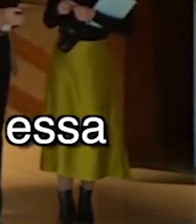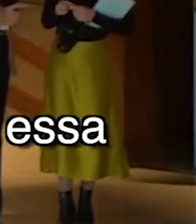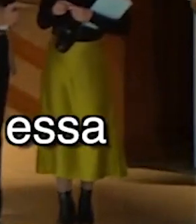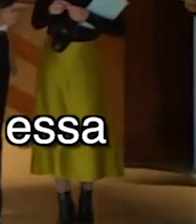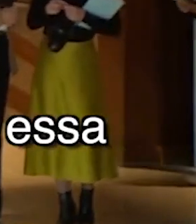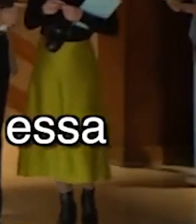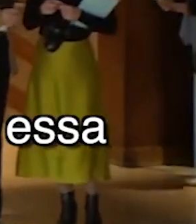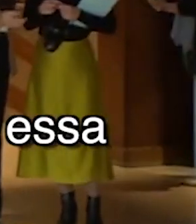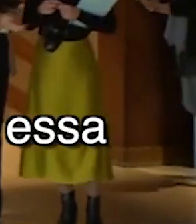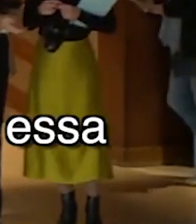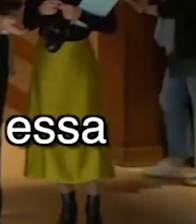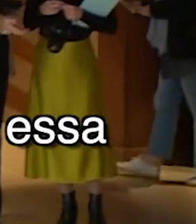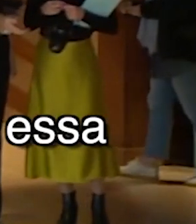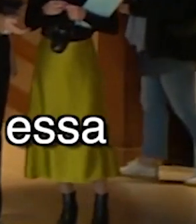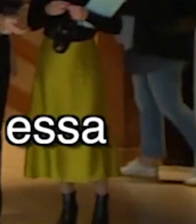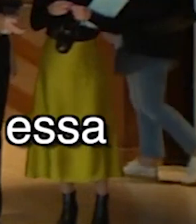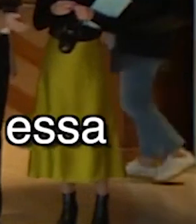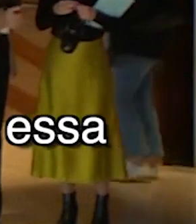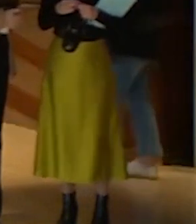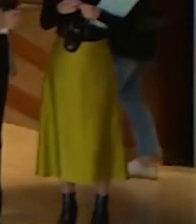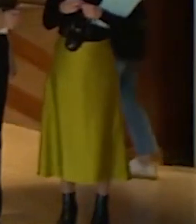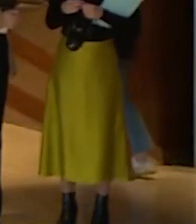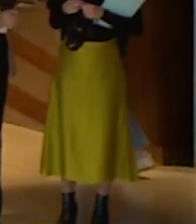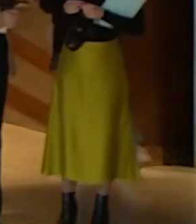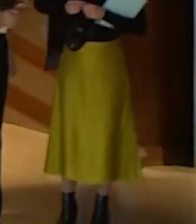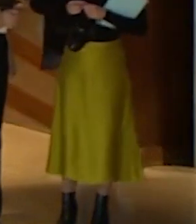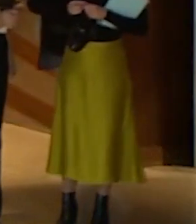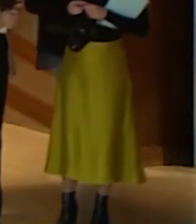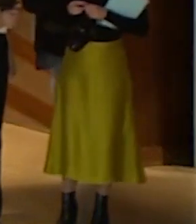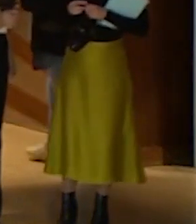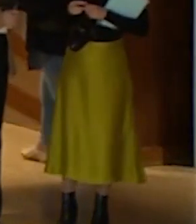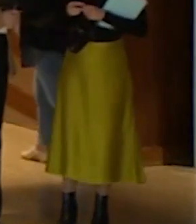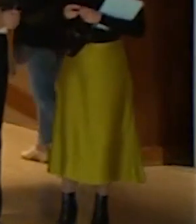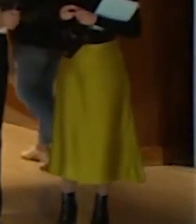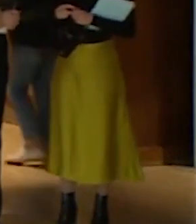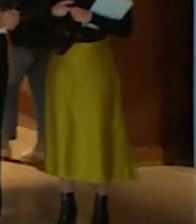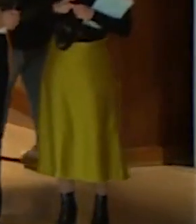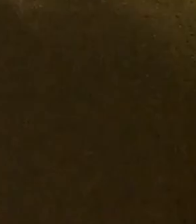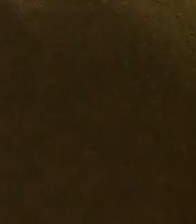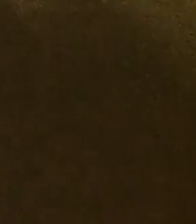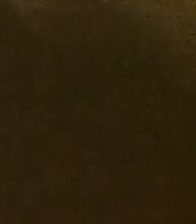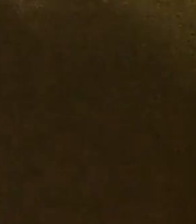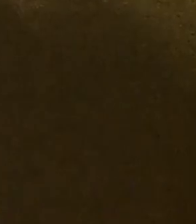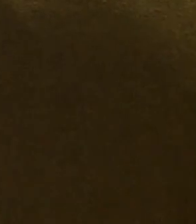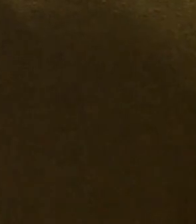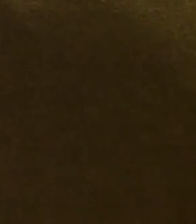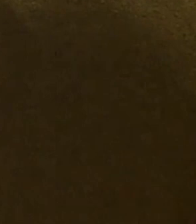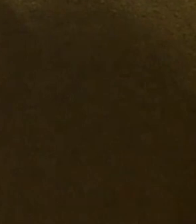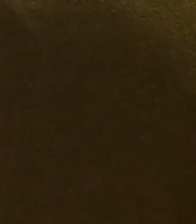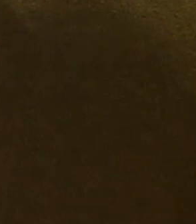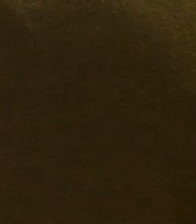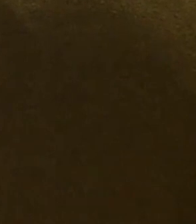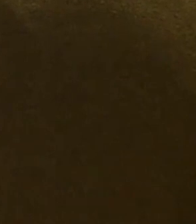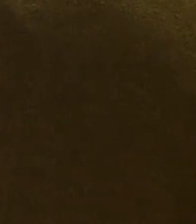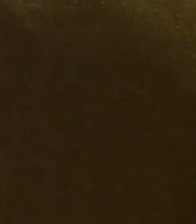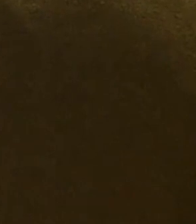and each one to bring the approach to the table and to discuss it, and that's the best way to live together. A sessão de apresentação